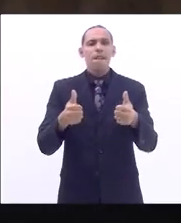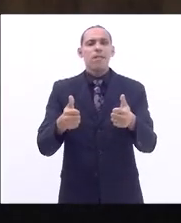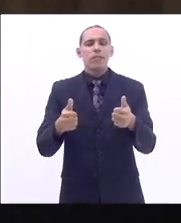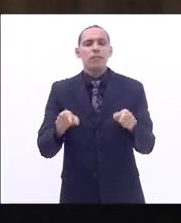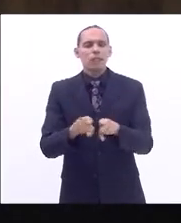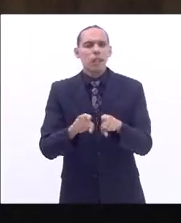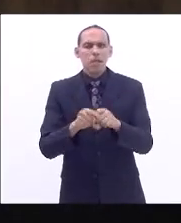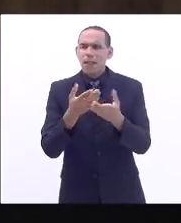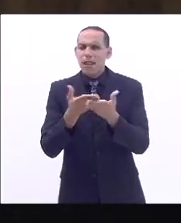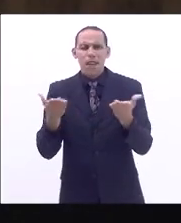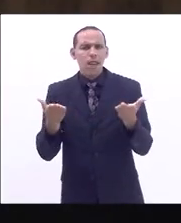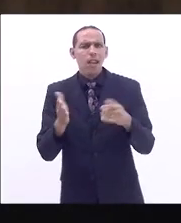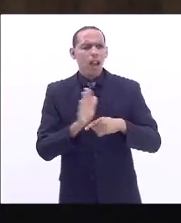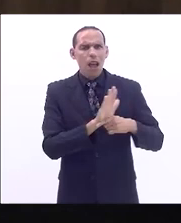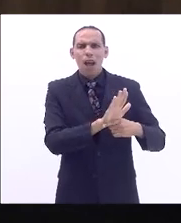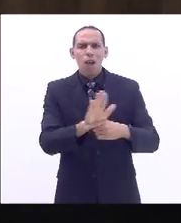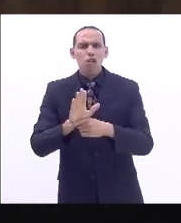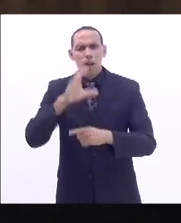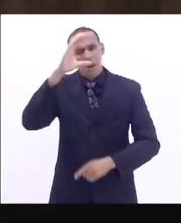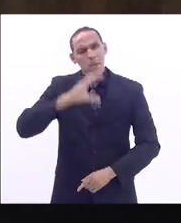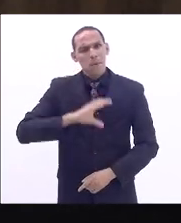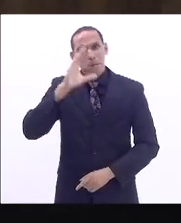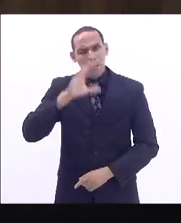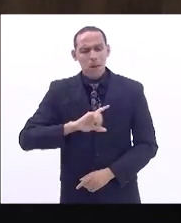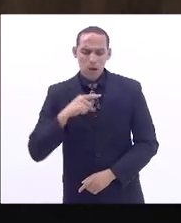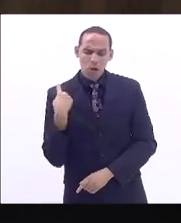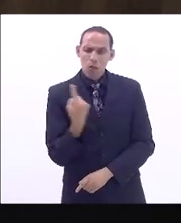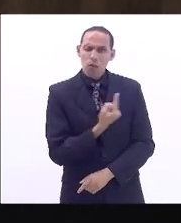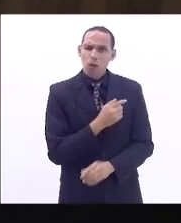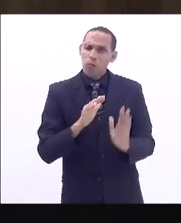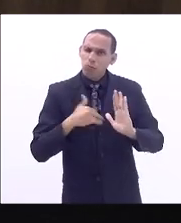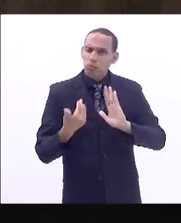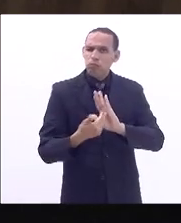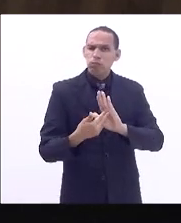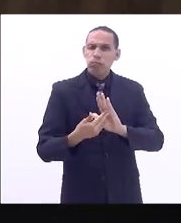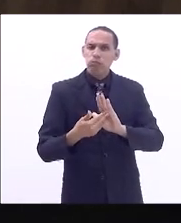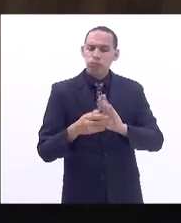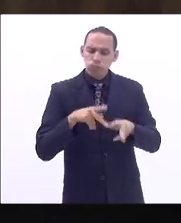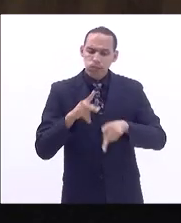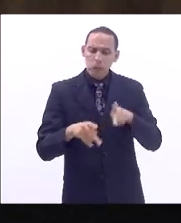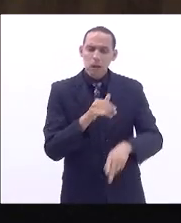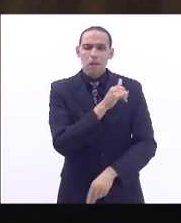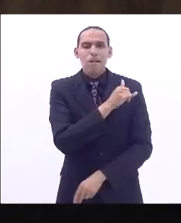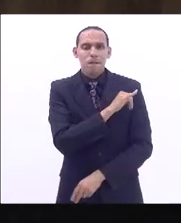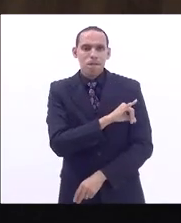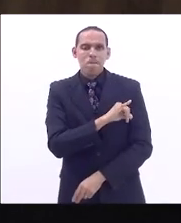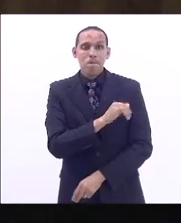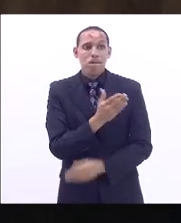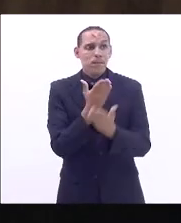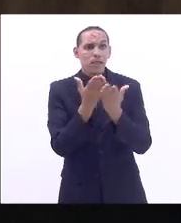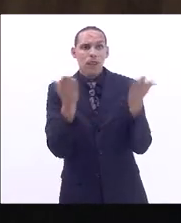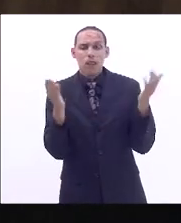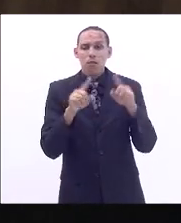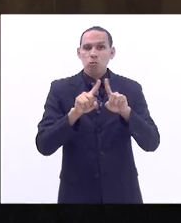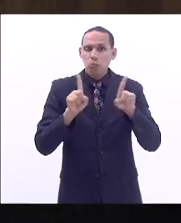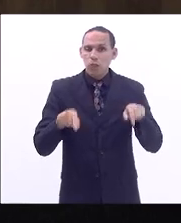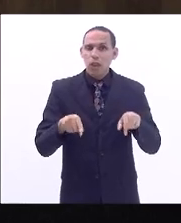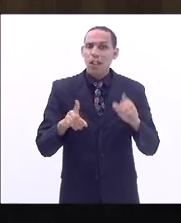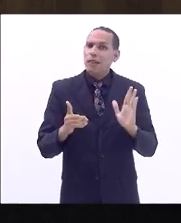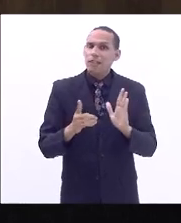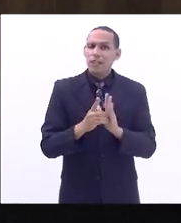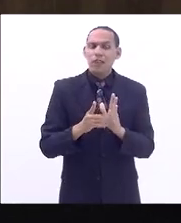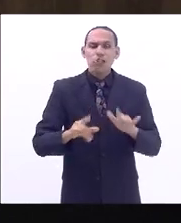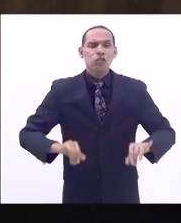dão atribuição de uma cidadania plena ao povo Fluminense os servidores do Detran estão